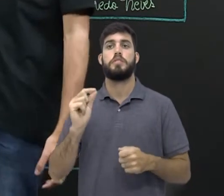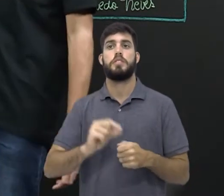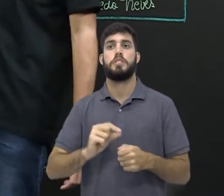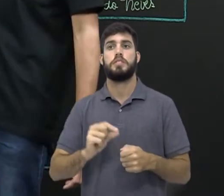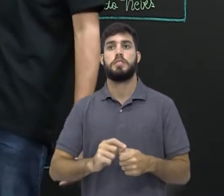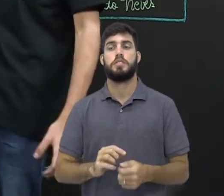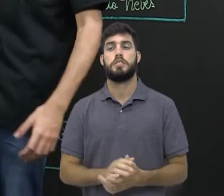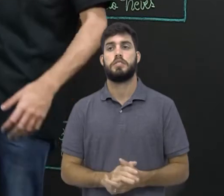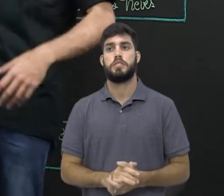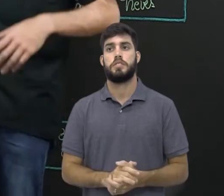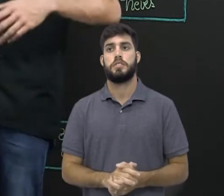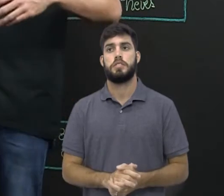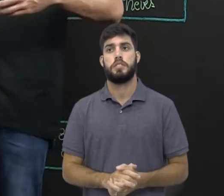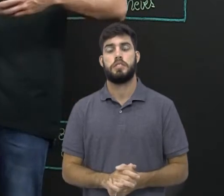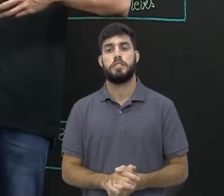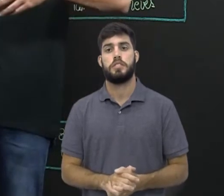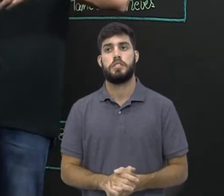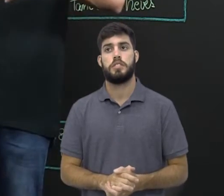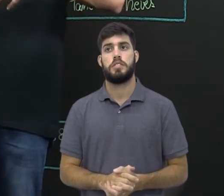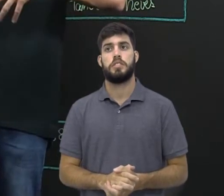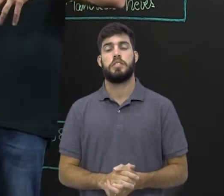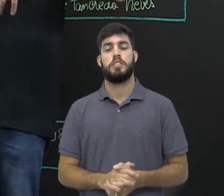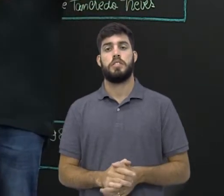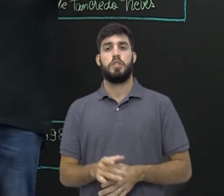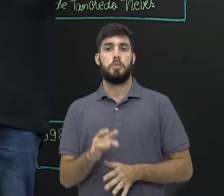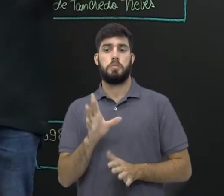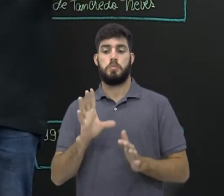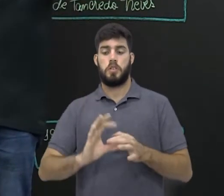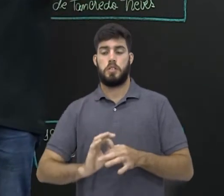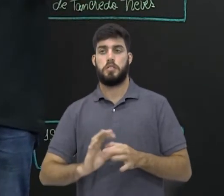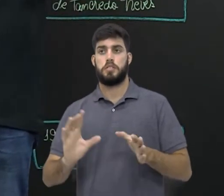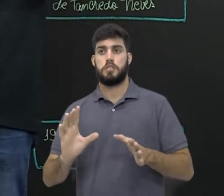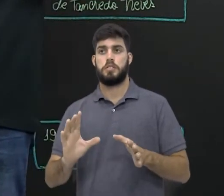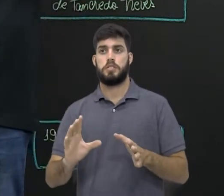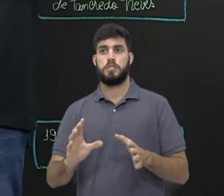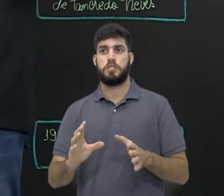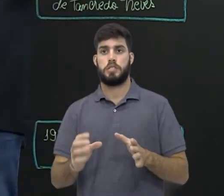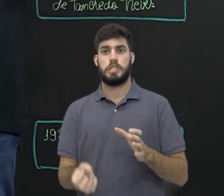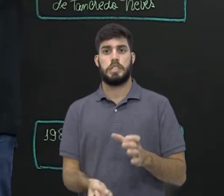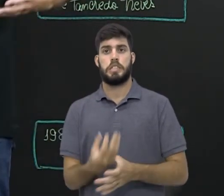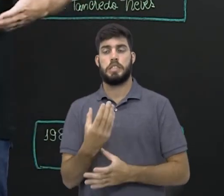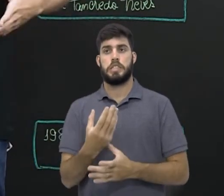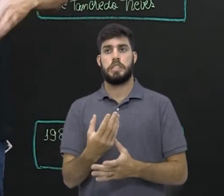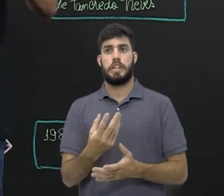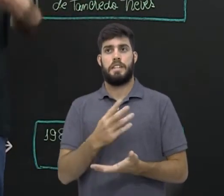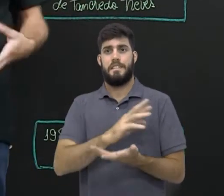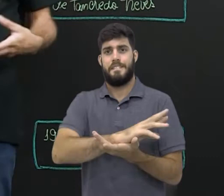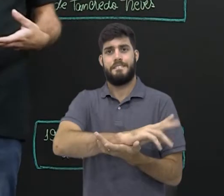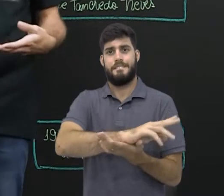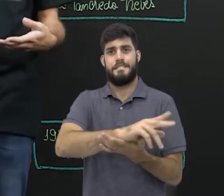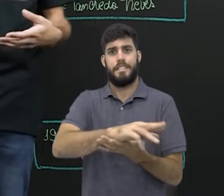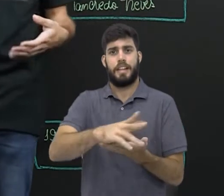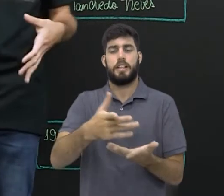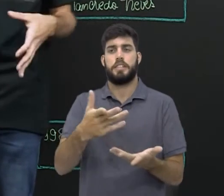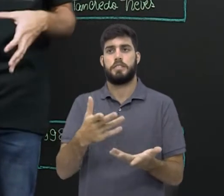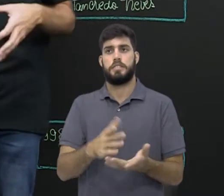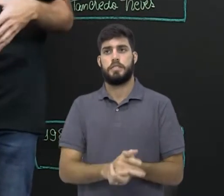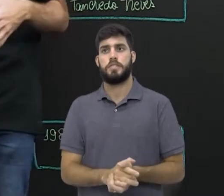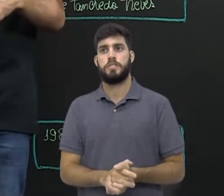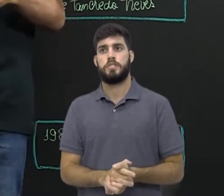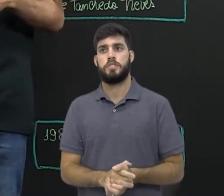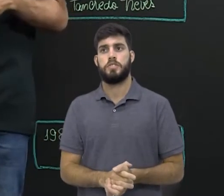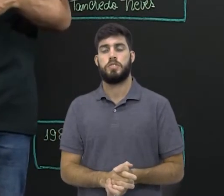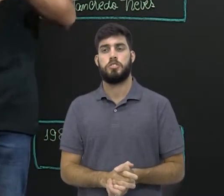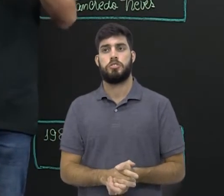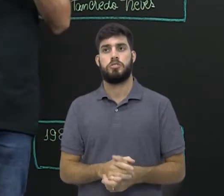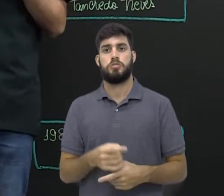uma lei de partidos que permite a criação de diversas legendas. Então, na prática, o que aconteceu?